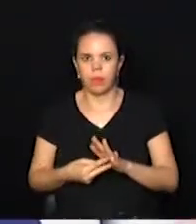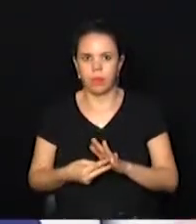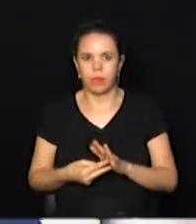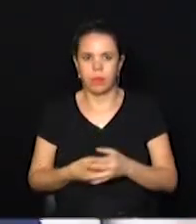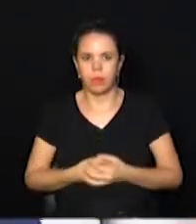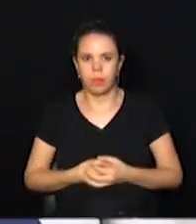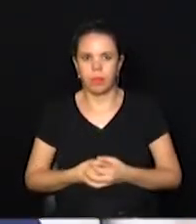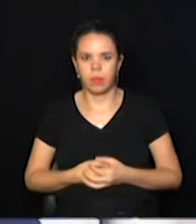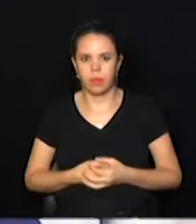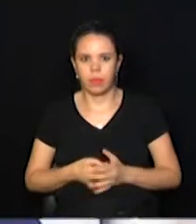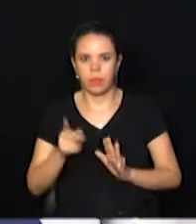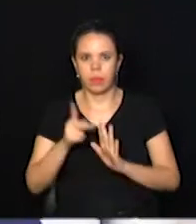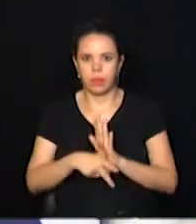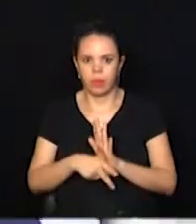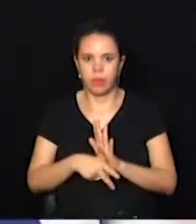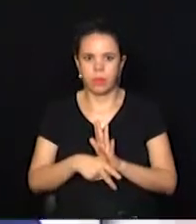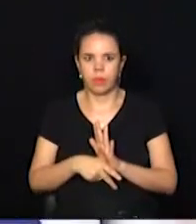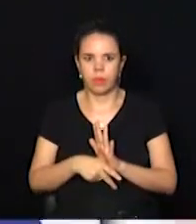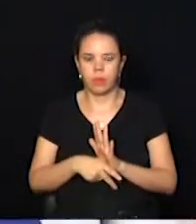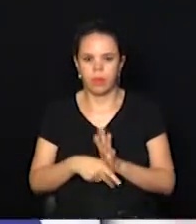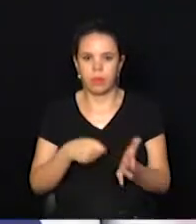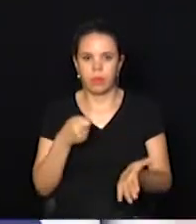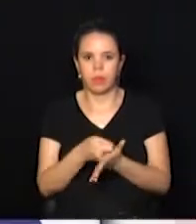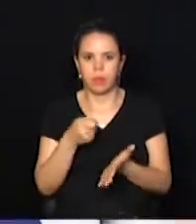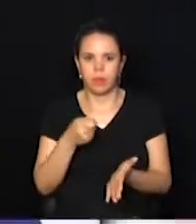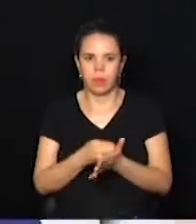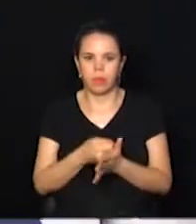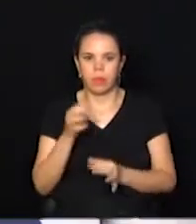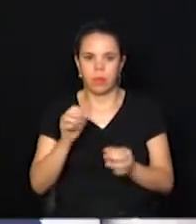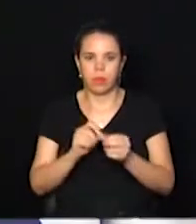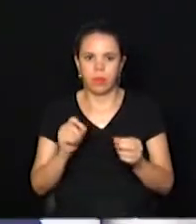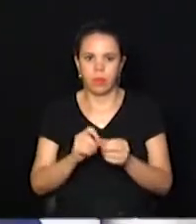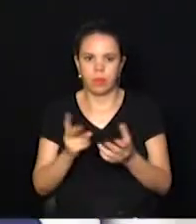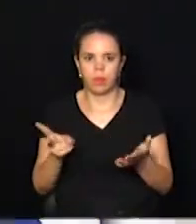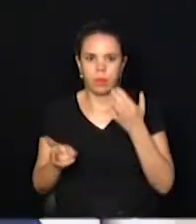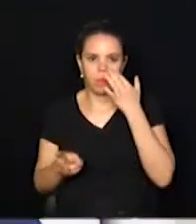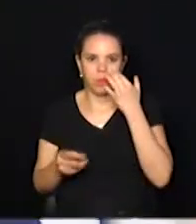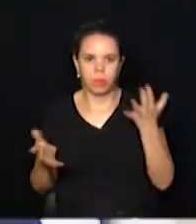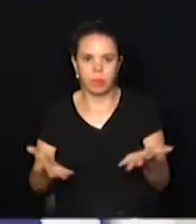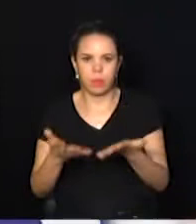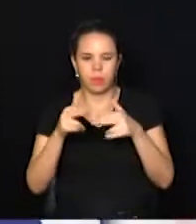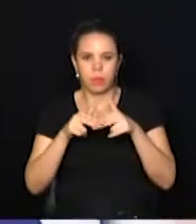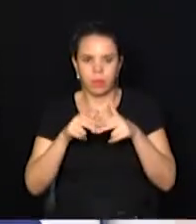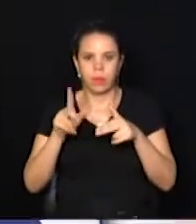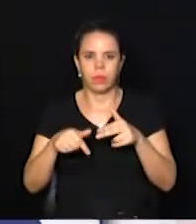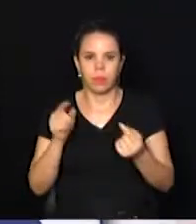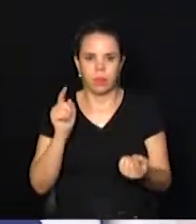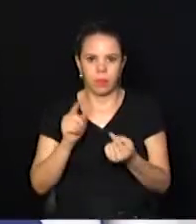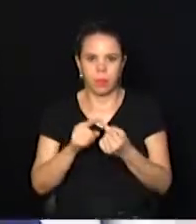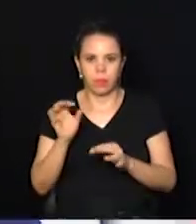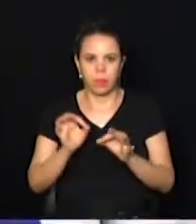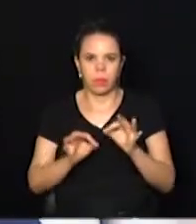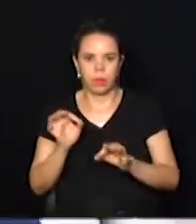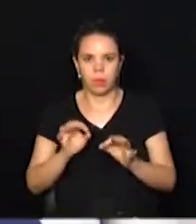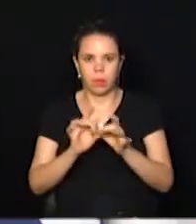representa, é um projeto e é um sentido que exige que justiça seja feita, porque ele sempre foi embalado justamente por esse ideal de justiça,